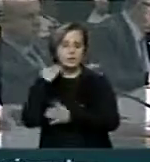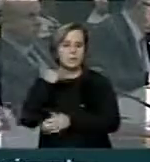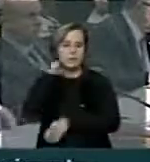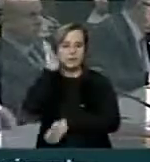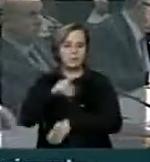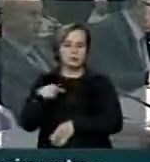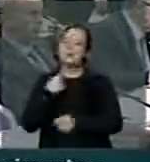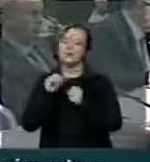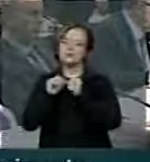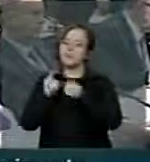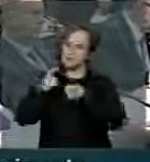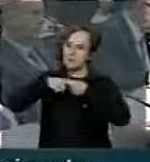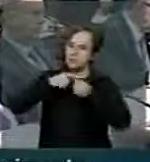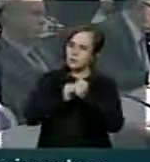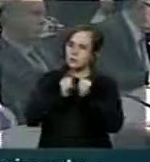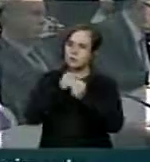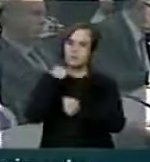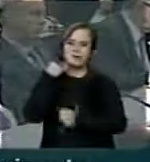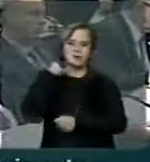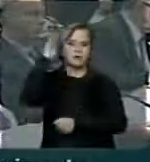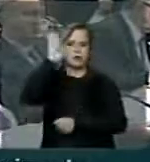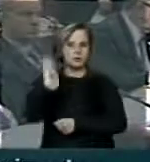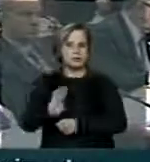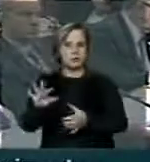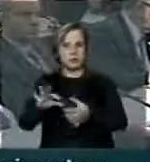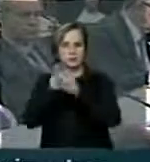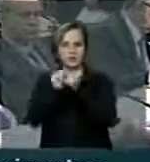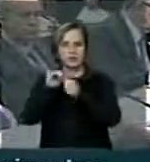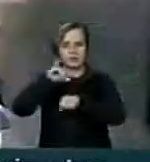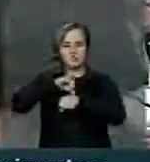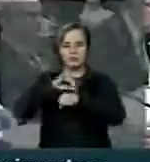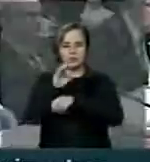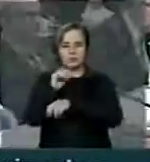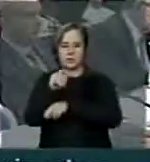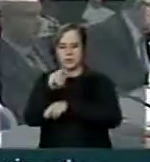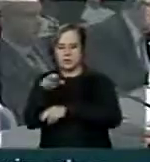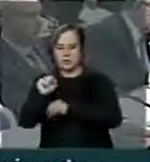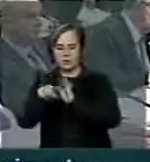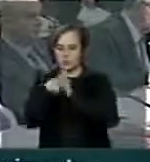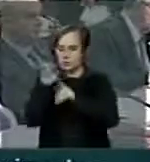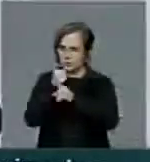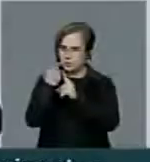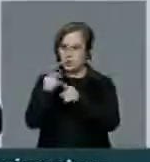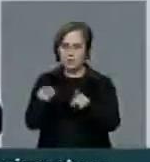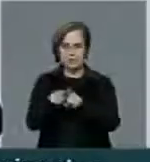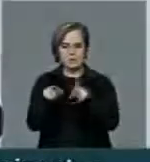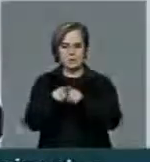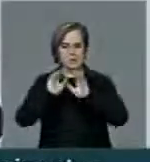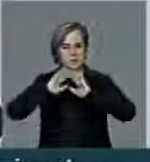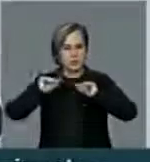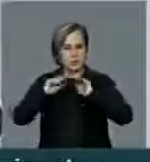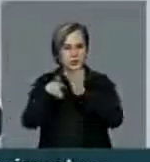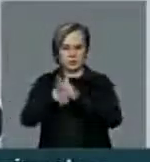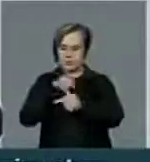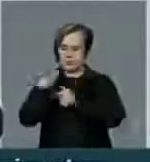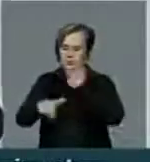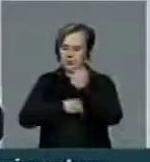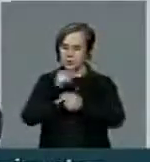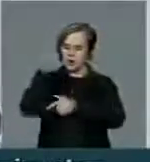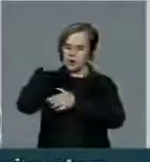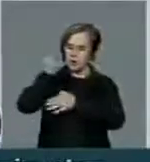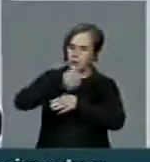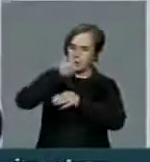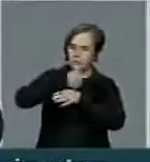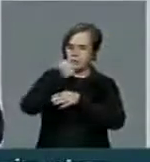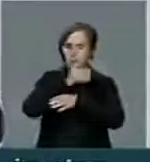um acordo com o Banco do Brasil, centralizando, não só para ONGs ambientalistas, ONGs sociais, ONGs que trabalham com extrativismo, com vários projetos